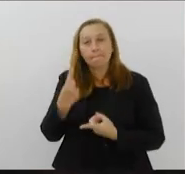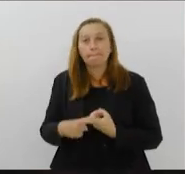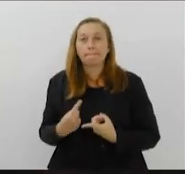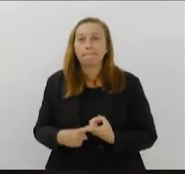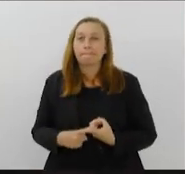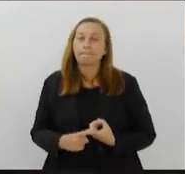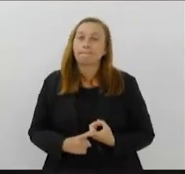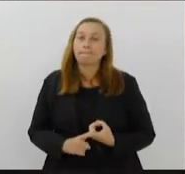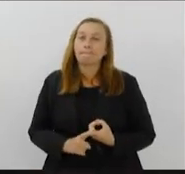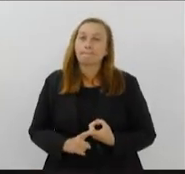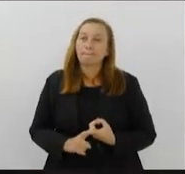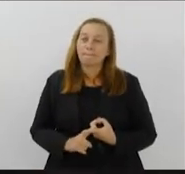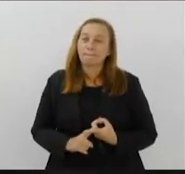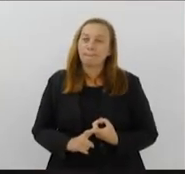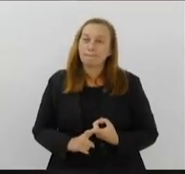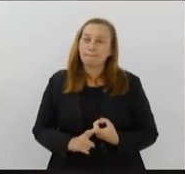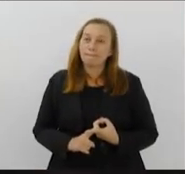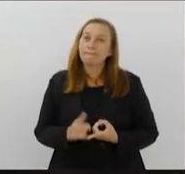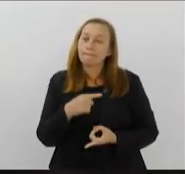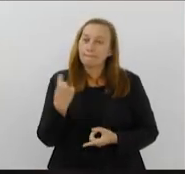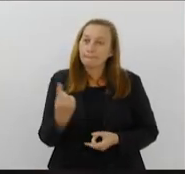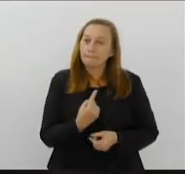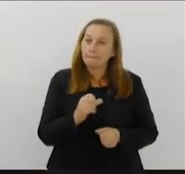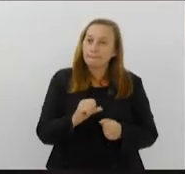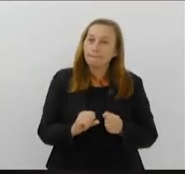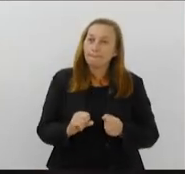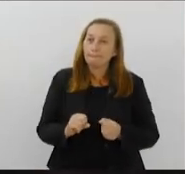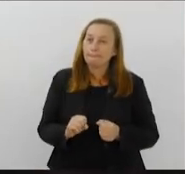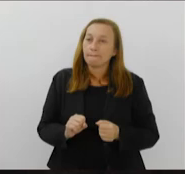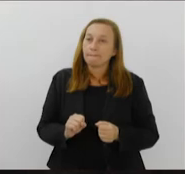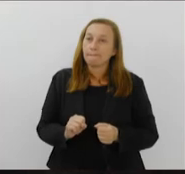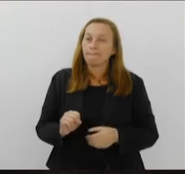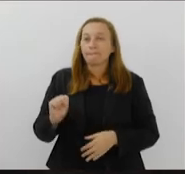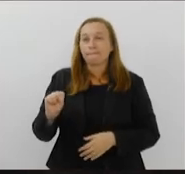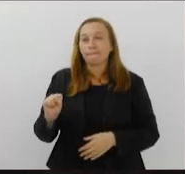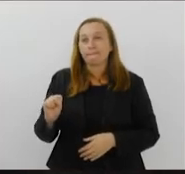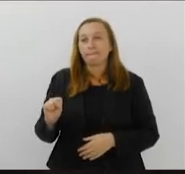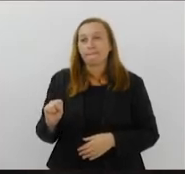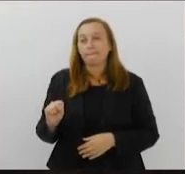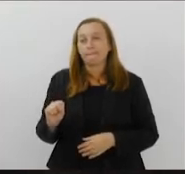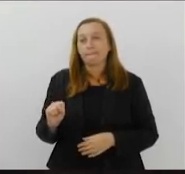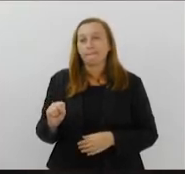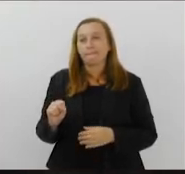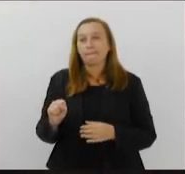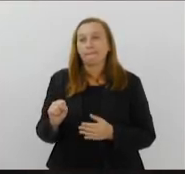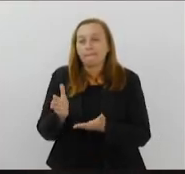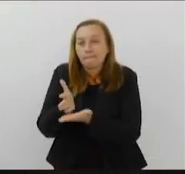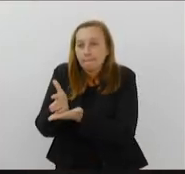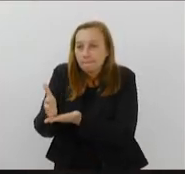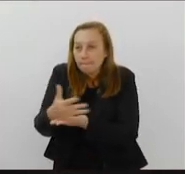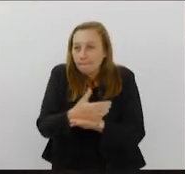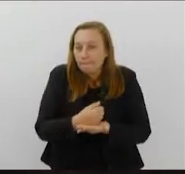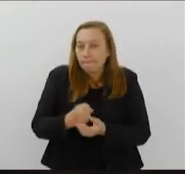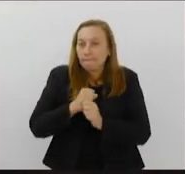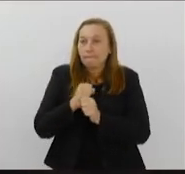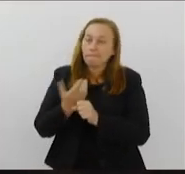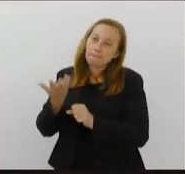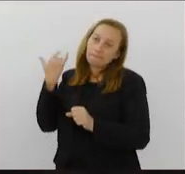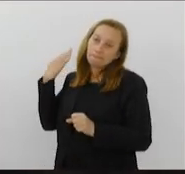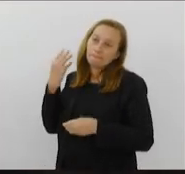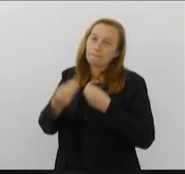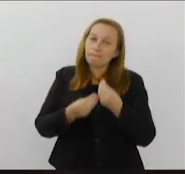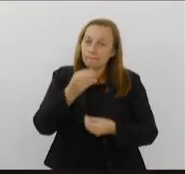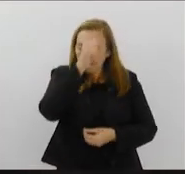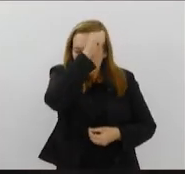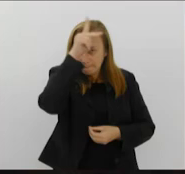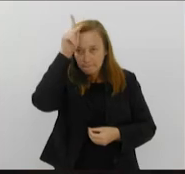porque nós fizemos um censo relacionado aos municípios no ano passado para identificar como os municípios eles